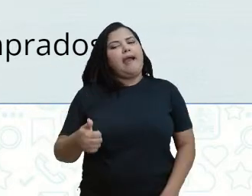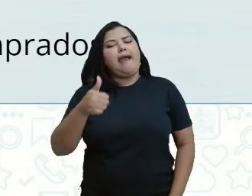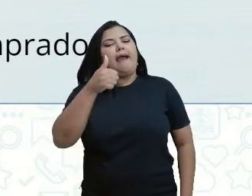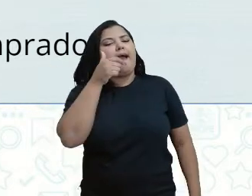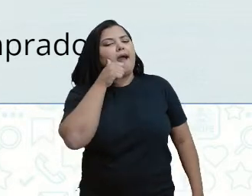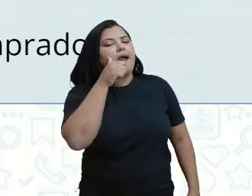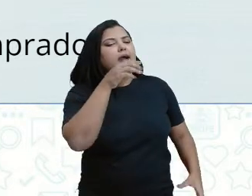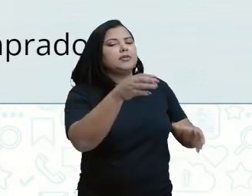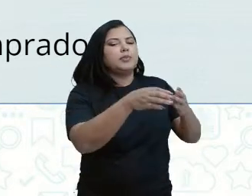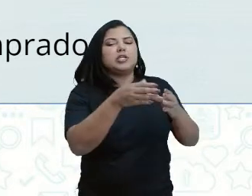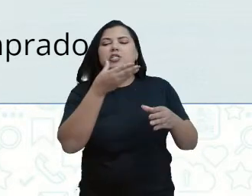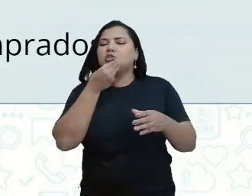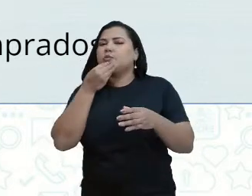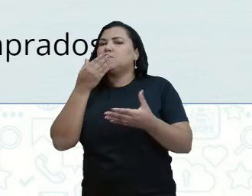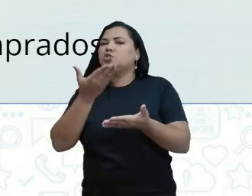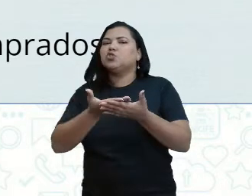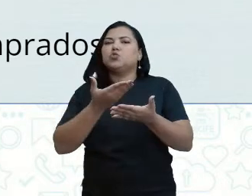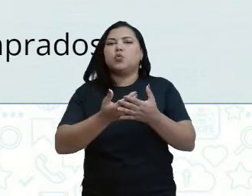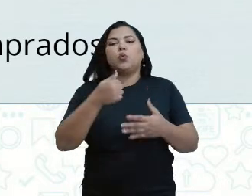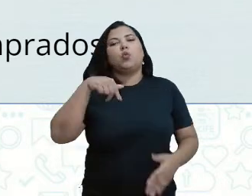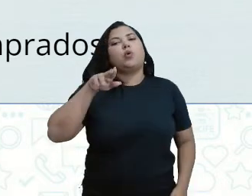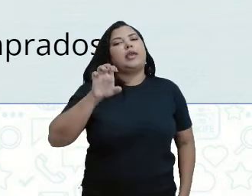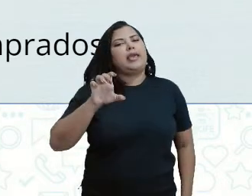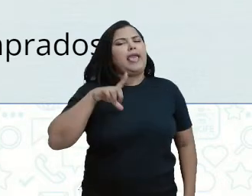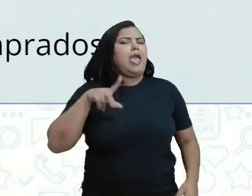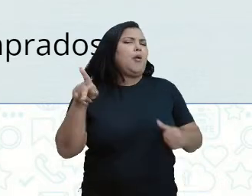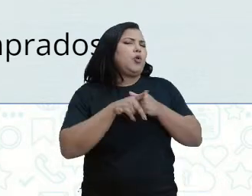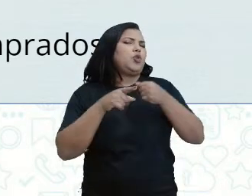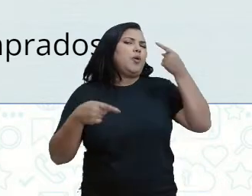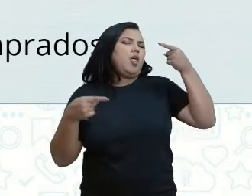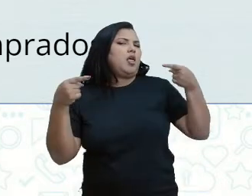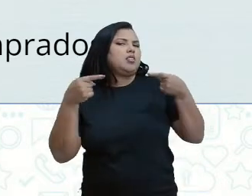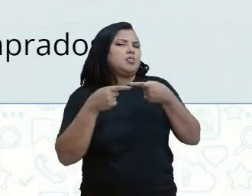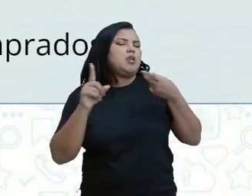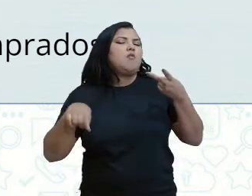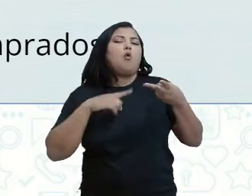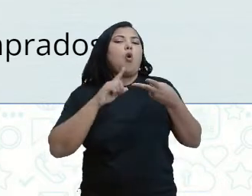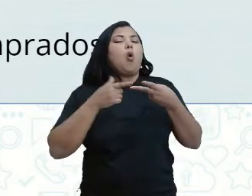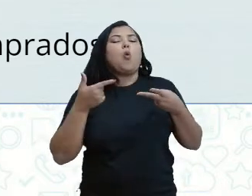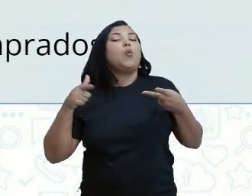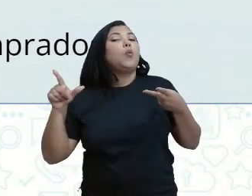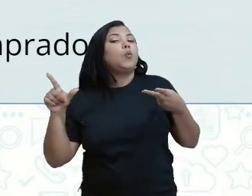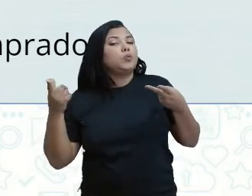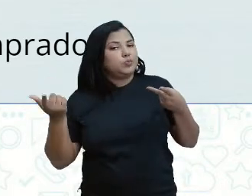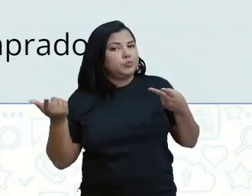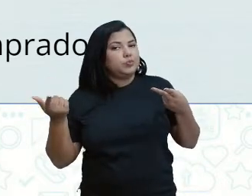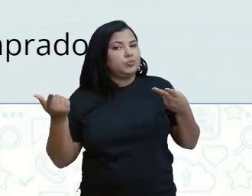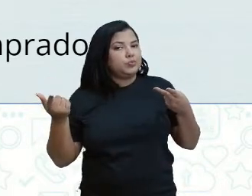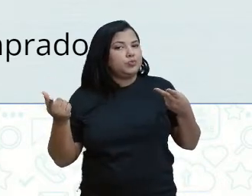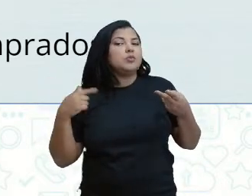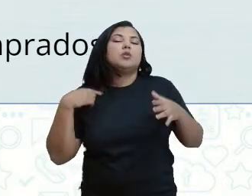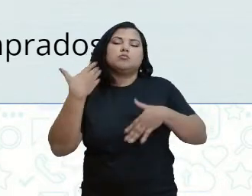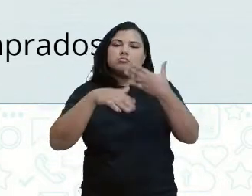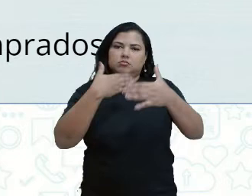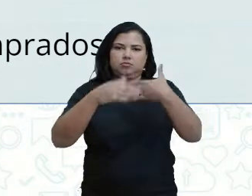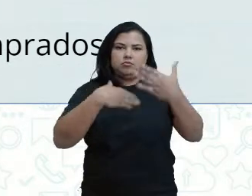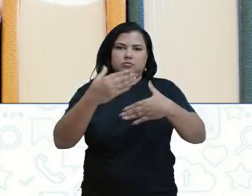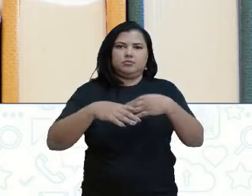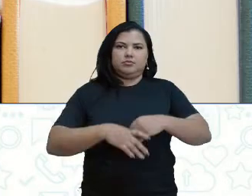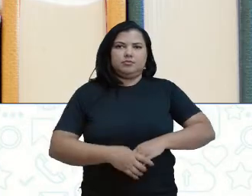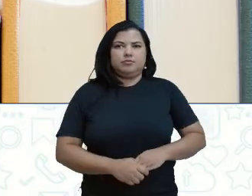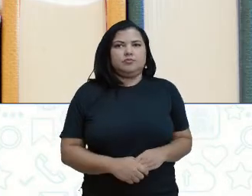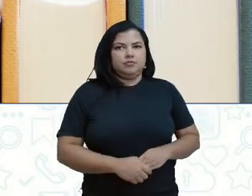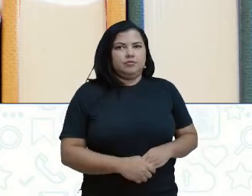e os meninos estudem. Então, esse aqui é o quê? É um pronome relativo, é uma conjunção integrante e assim sucessivamente,